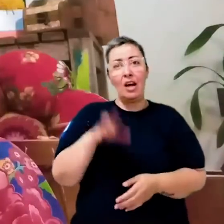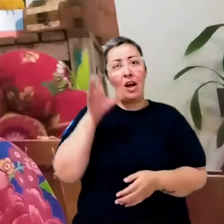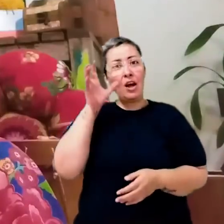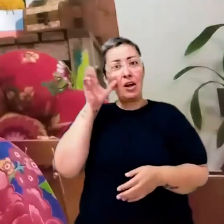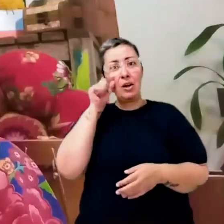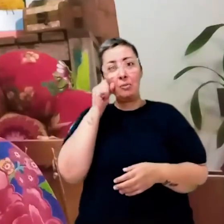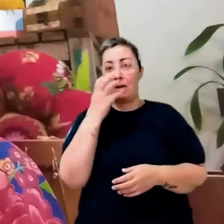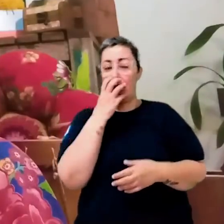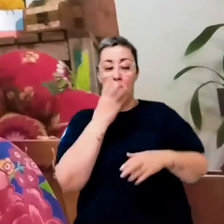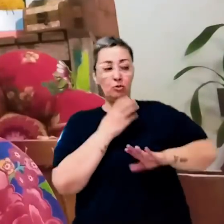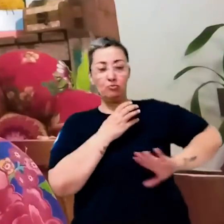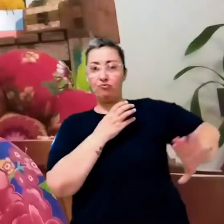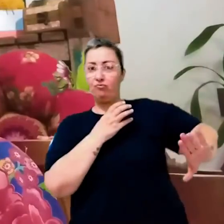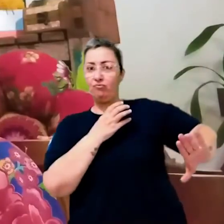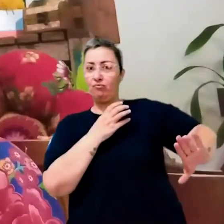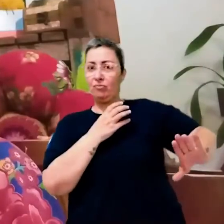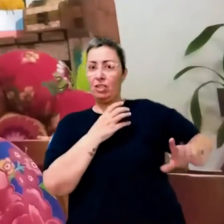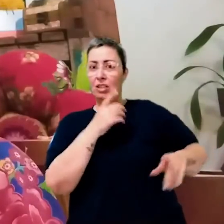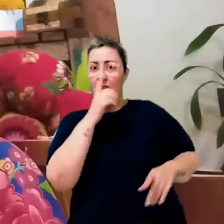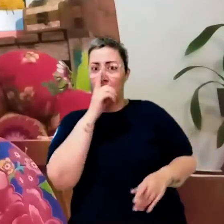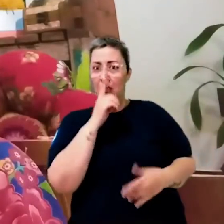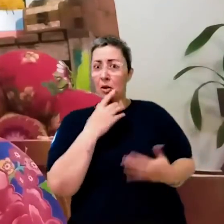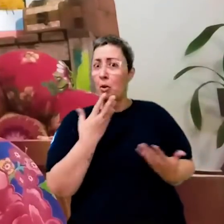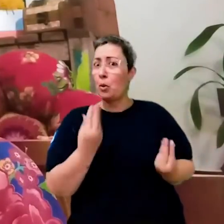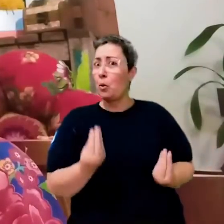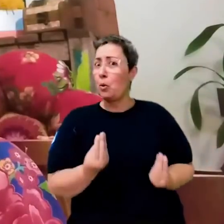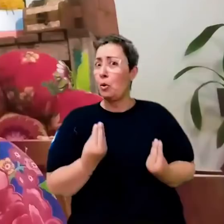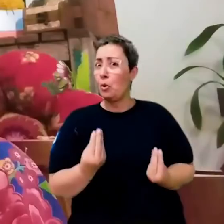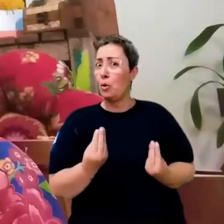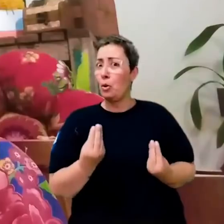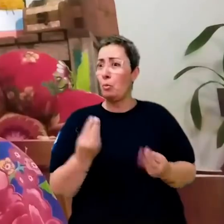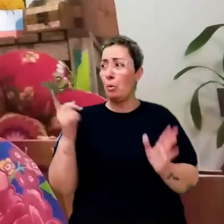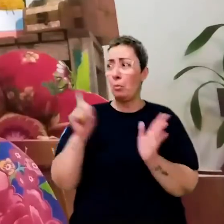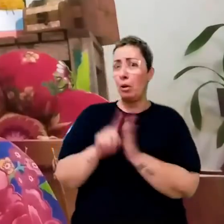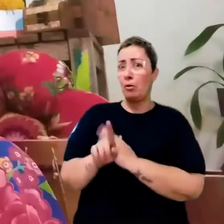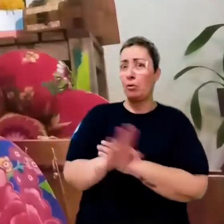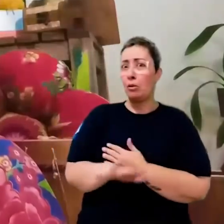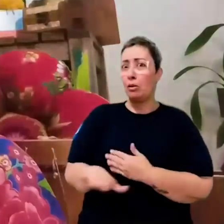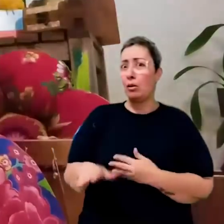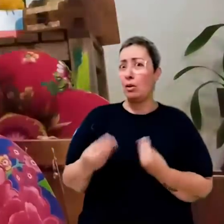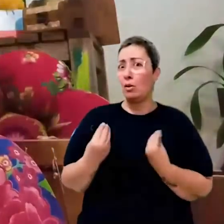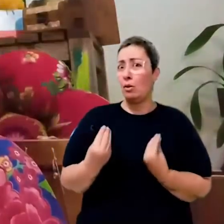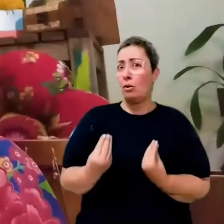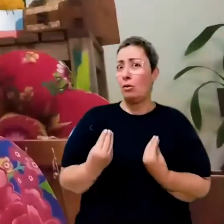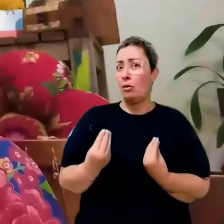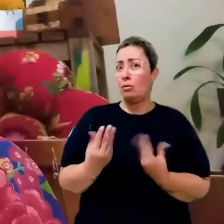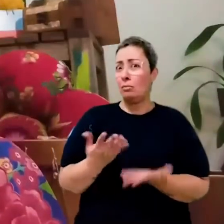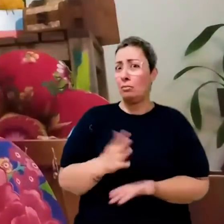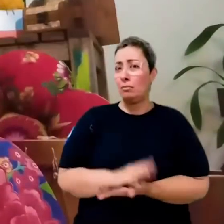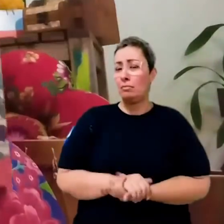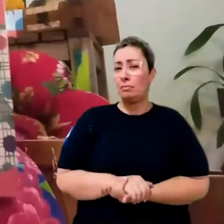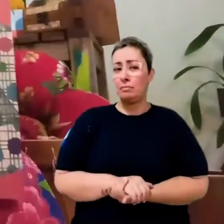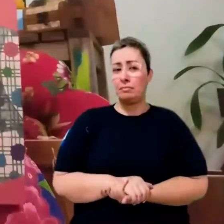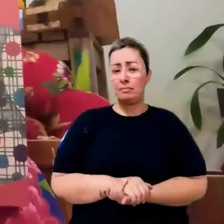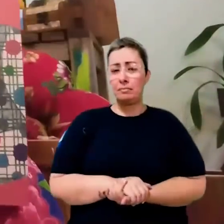cachorro amarelo. Mas como pode ser? Perguntam as crianças.